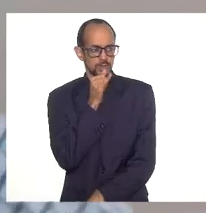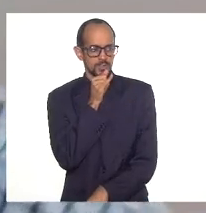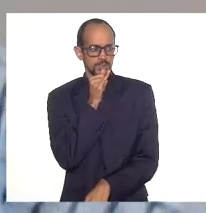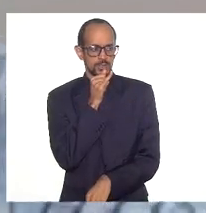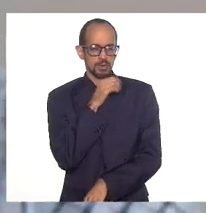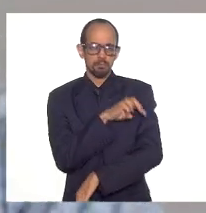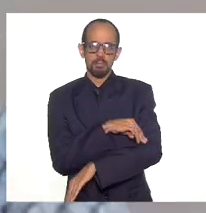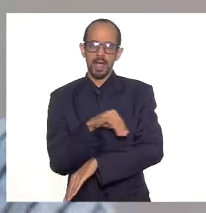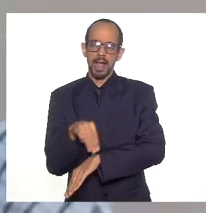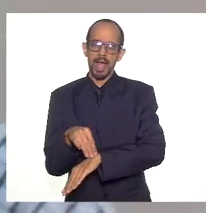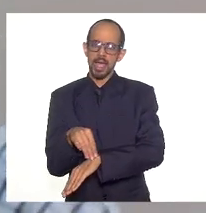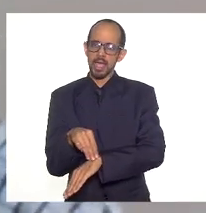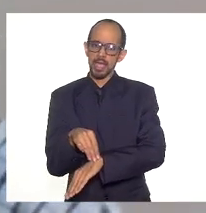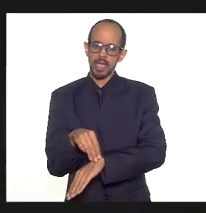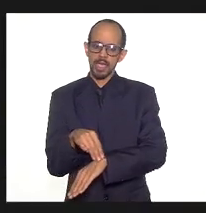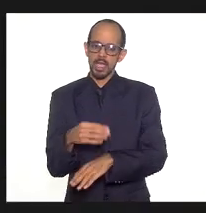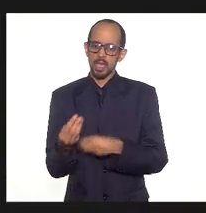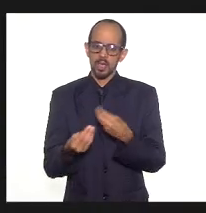coisa